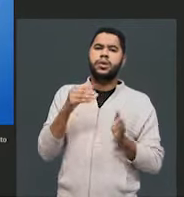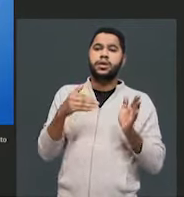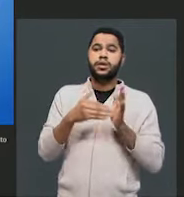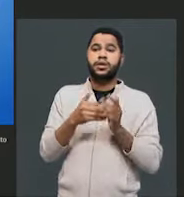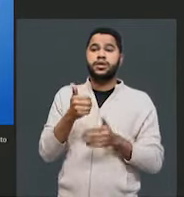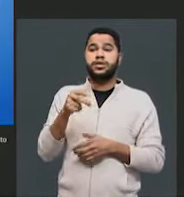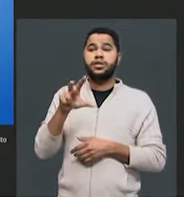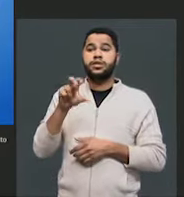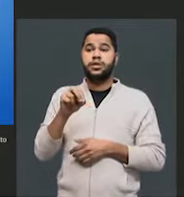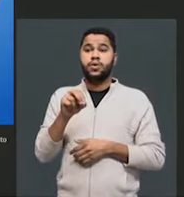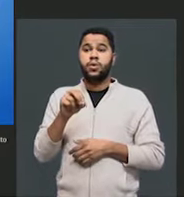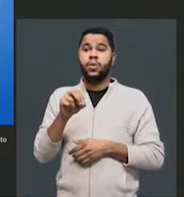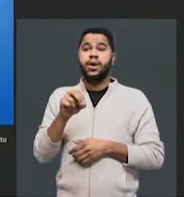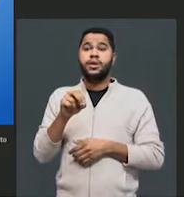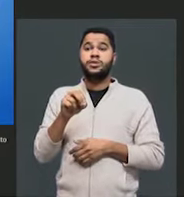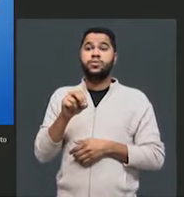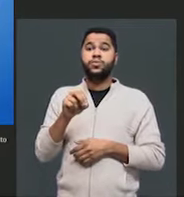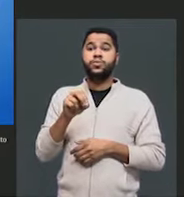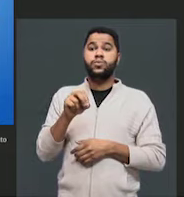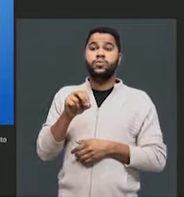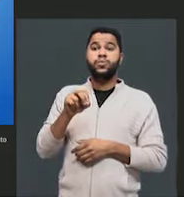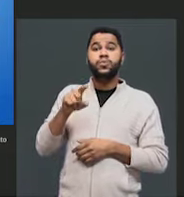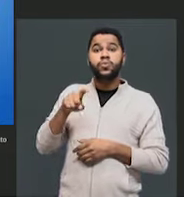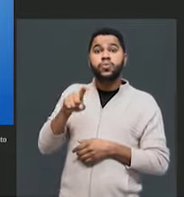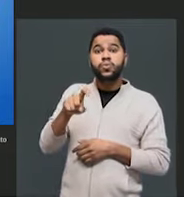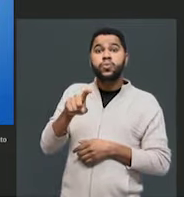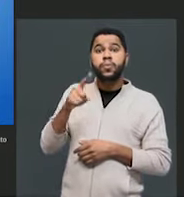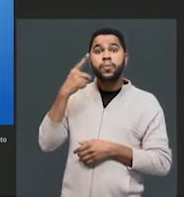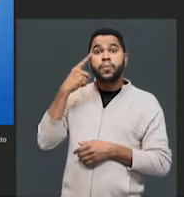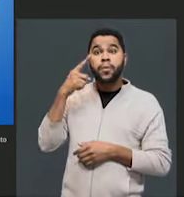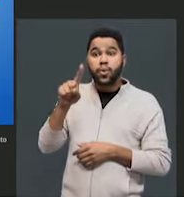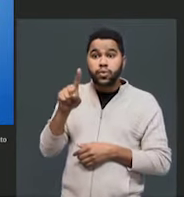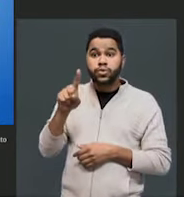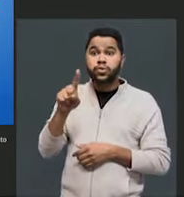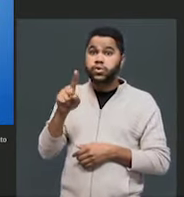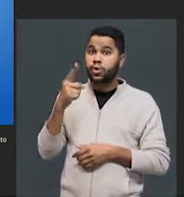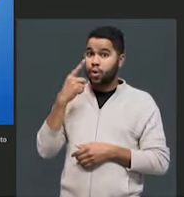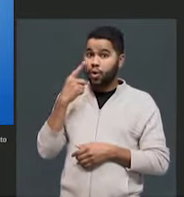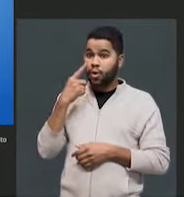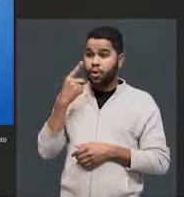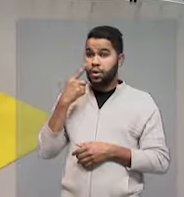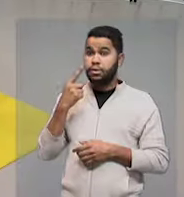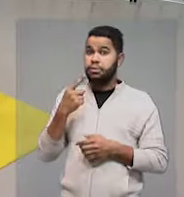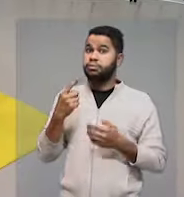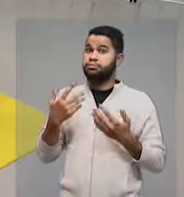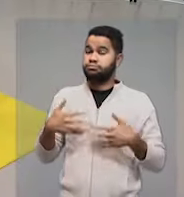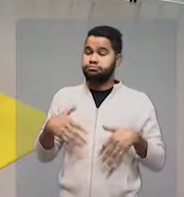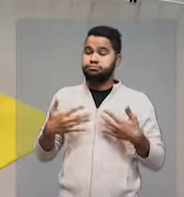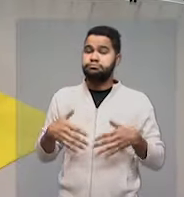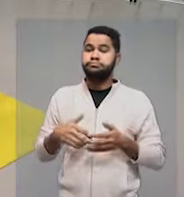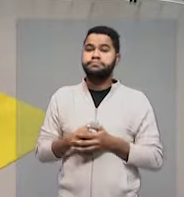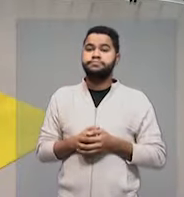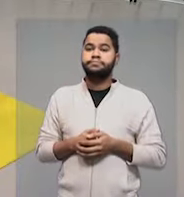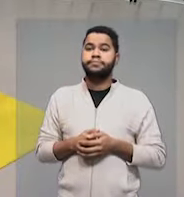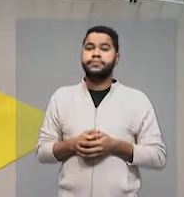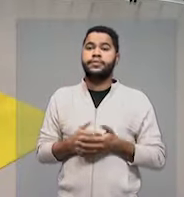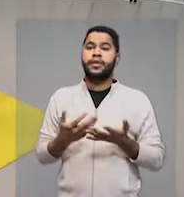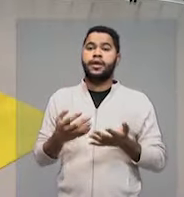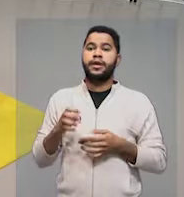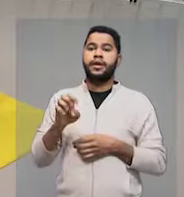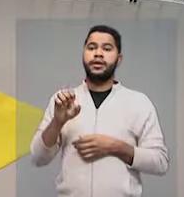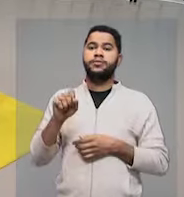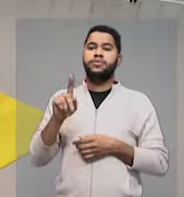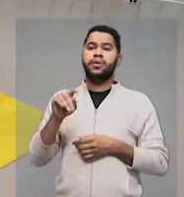150 milhões de espermatozoides diariamente, tá? A espermatogênese, que é a produção